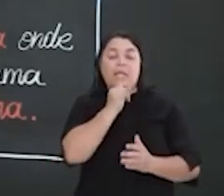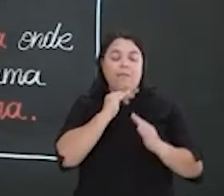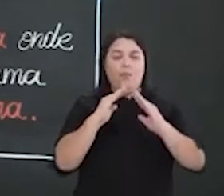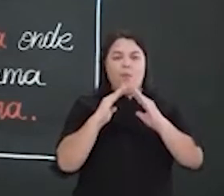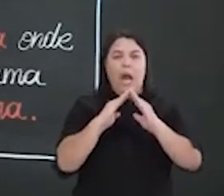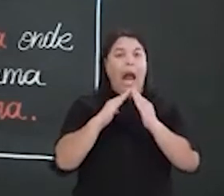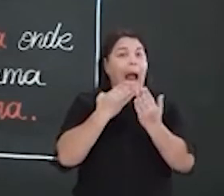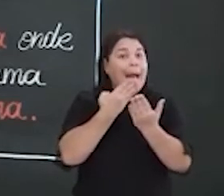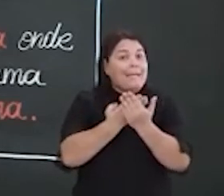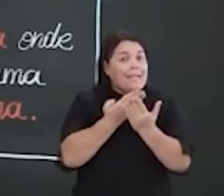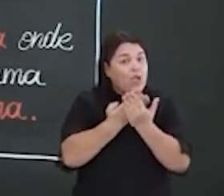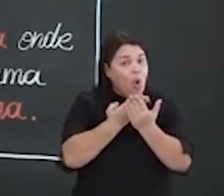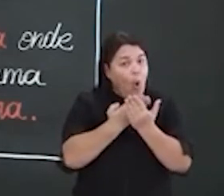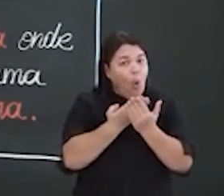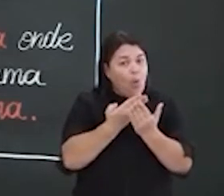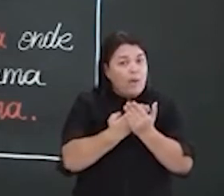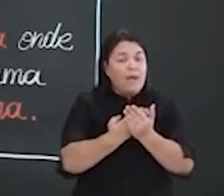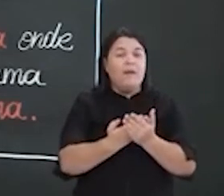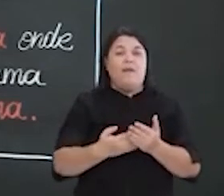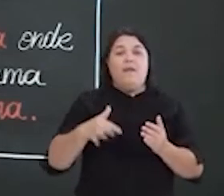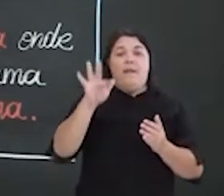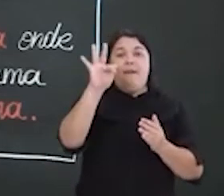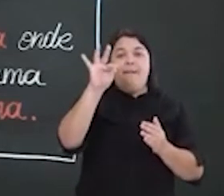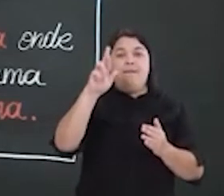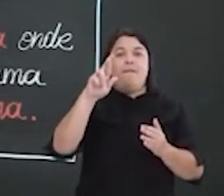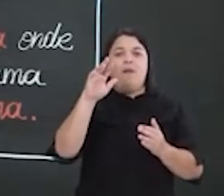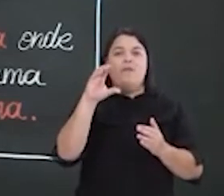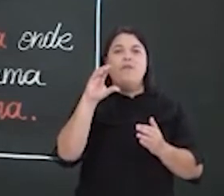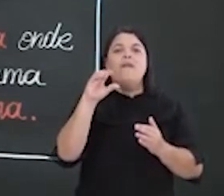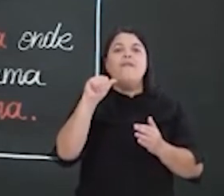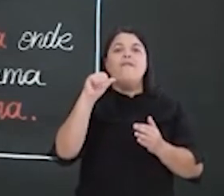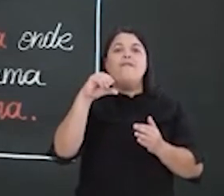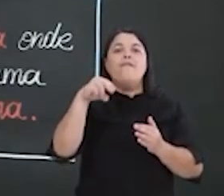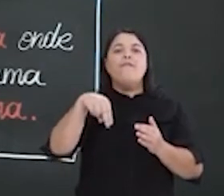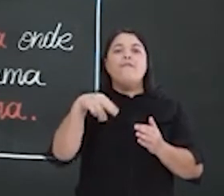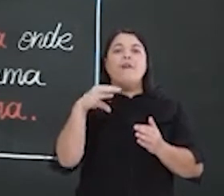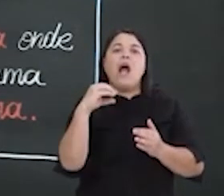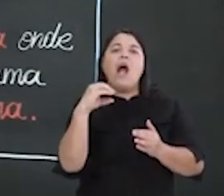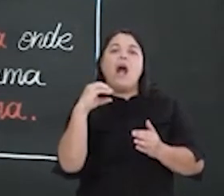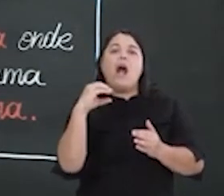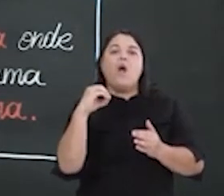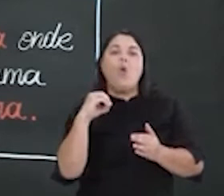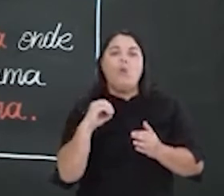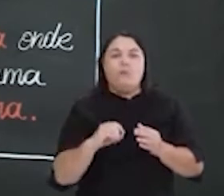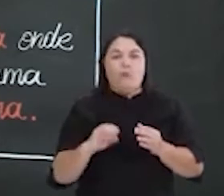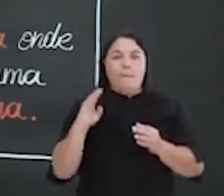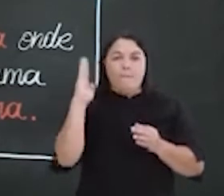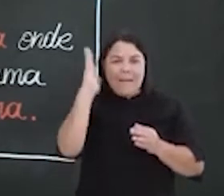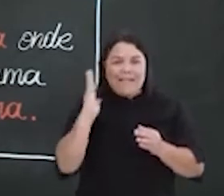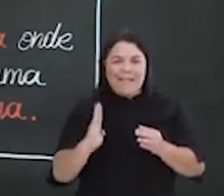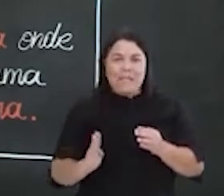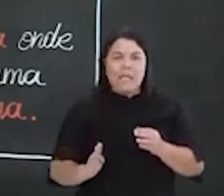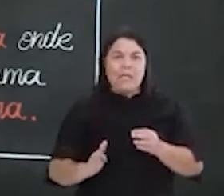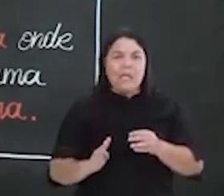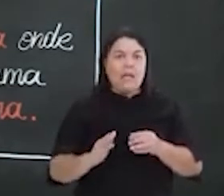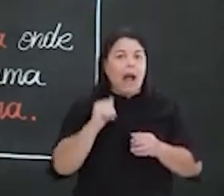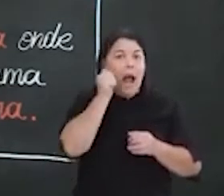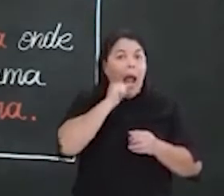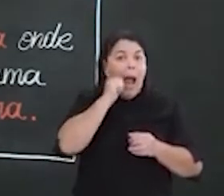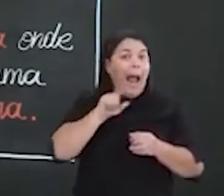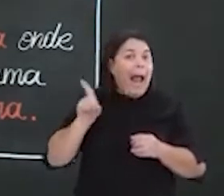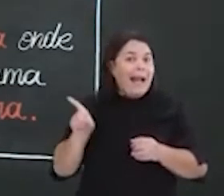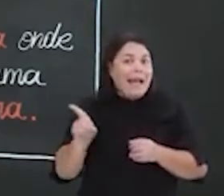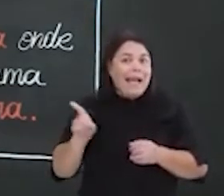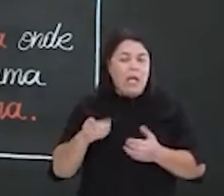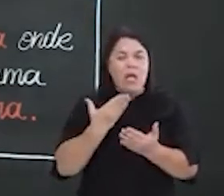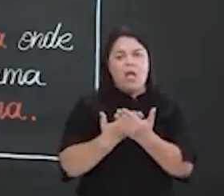escola franco-brasileira, onde Tatiana estuda, tem uma qualidade belíssima. Olha só,